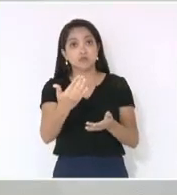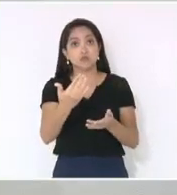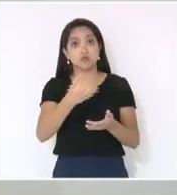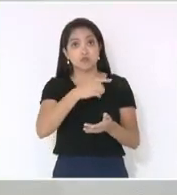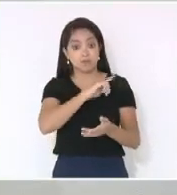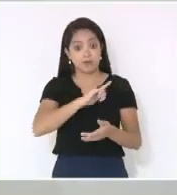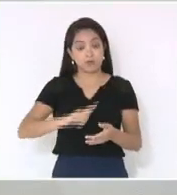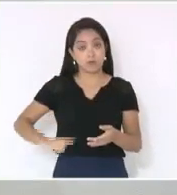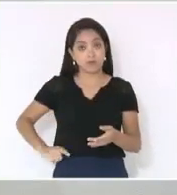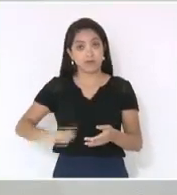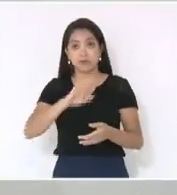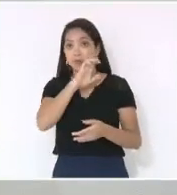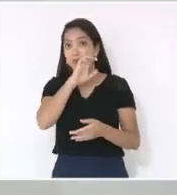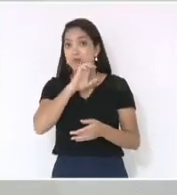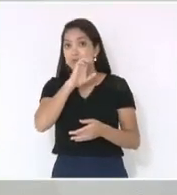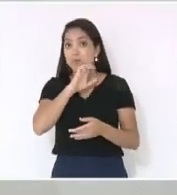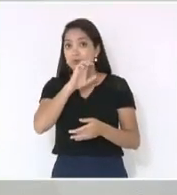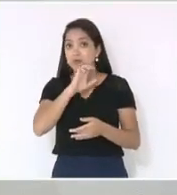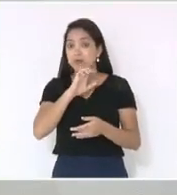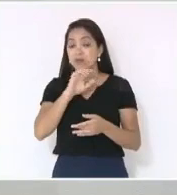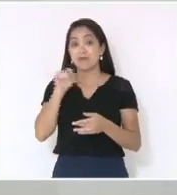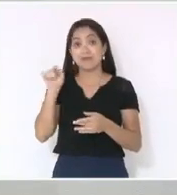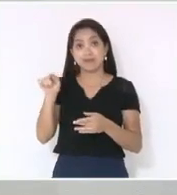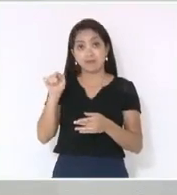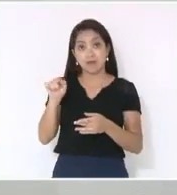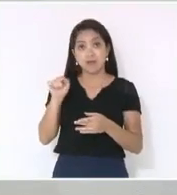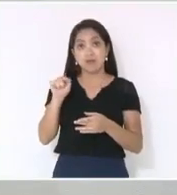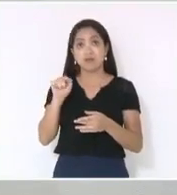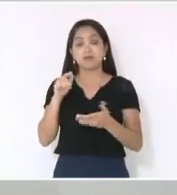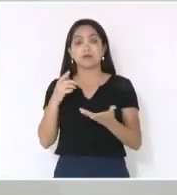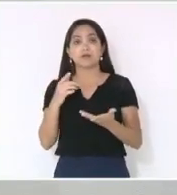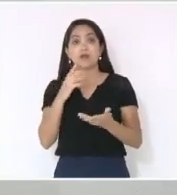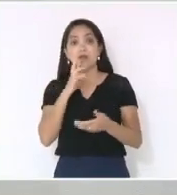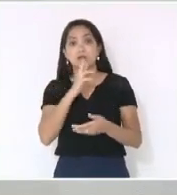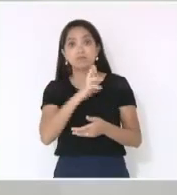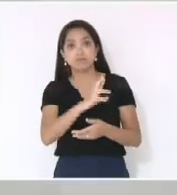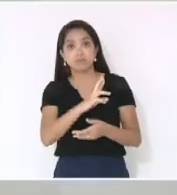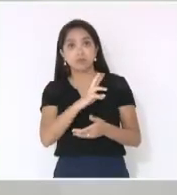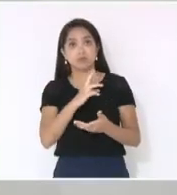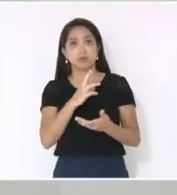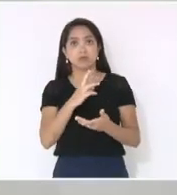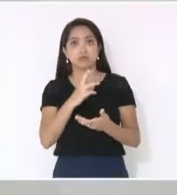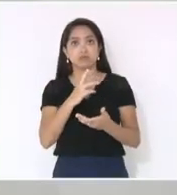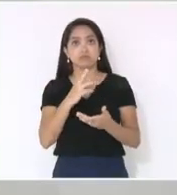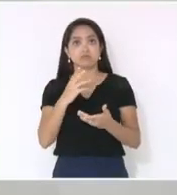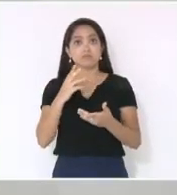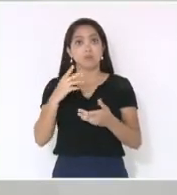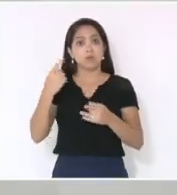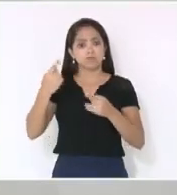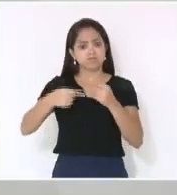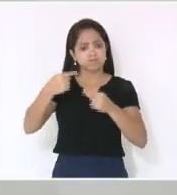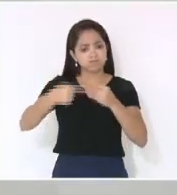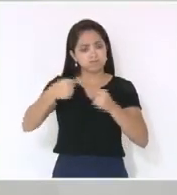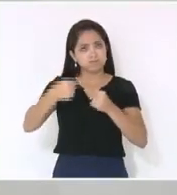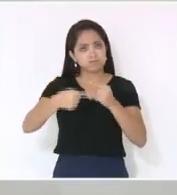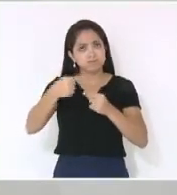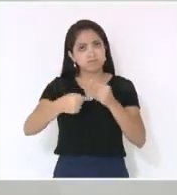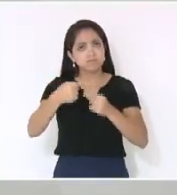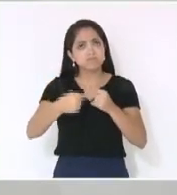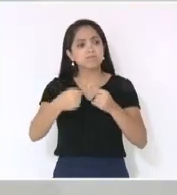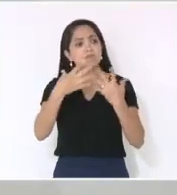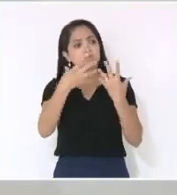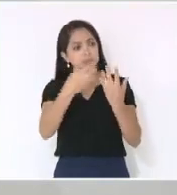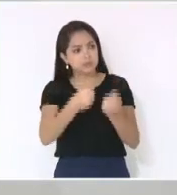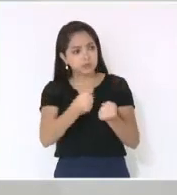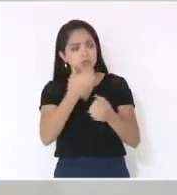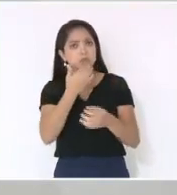governador Pinho Moreira, e o governador Pinho Moreira, numa atitude politiqueira, atendeu o pedido do